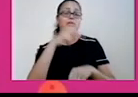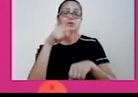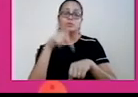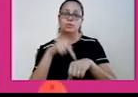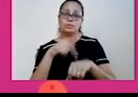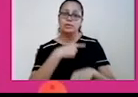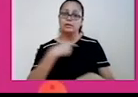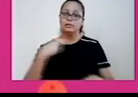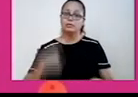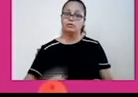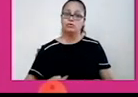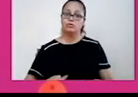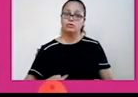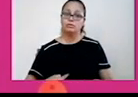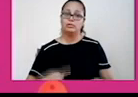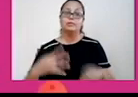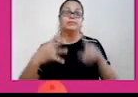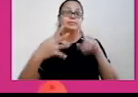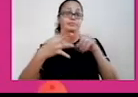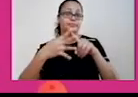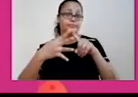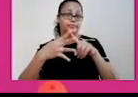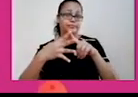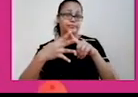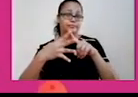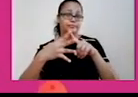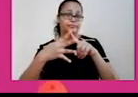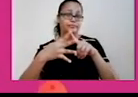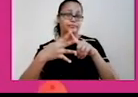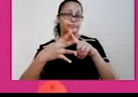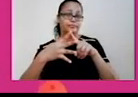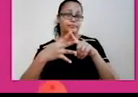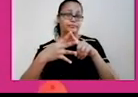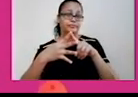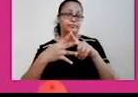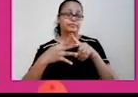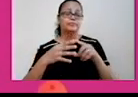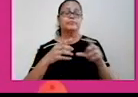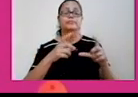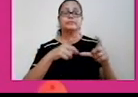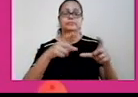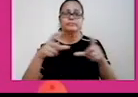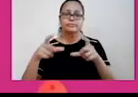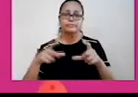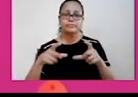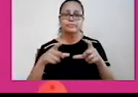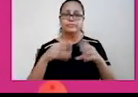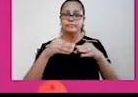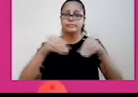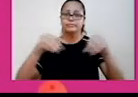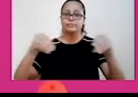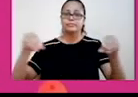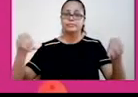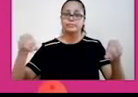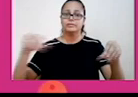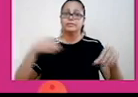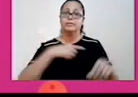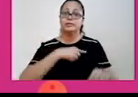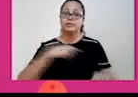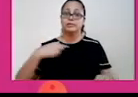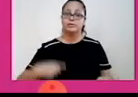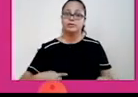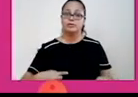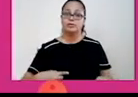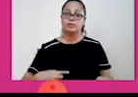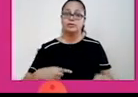país denominado China. A continentalidade. O que é a continentalidade? Né? É a porção de continente, de terra. Então a China é um país com